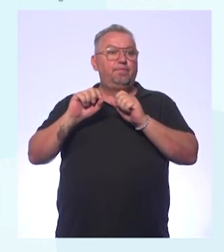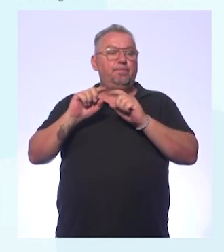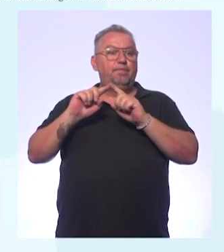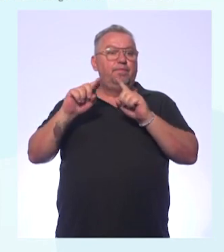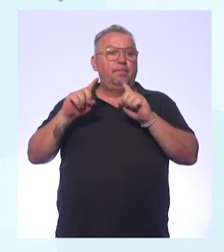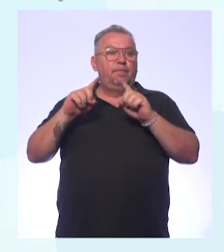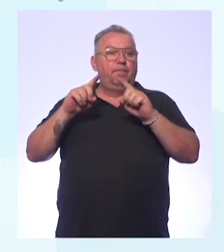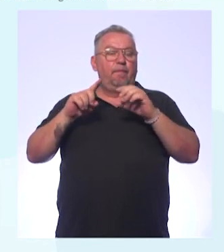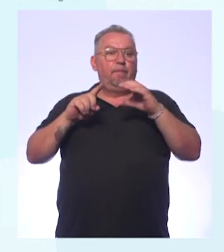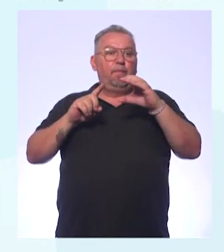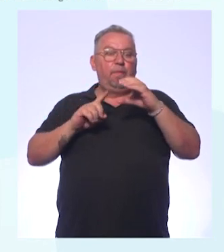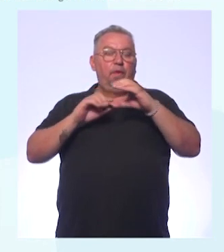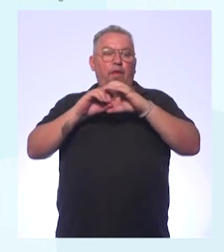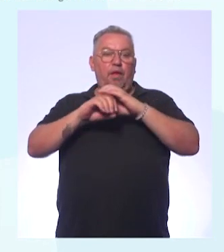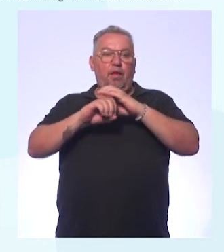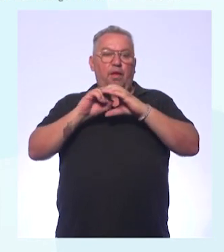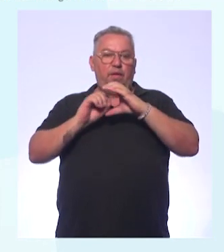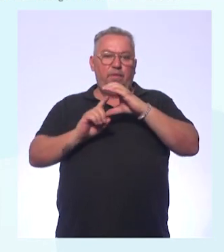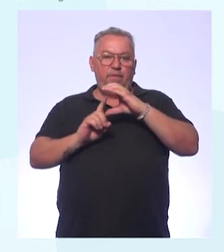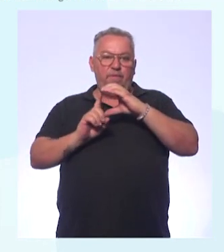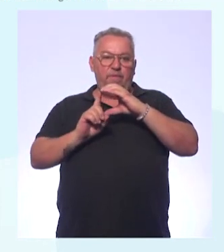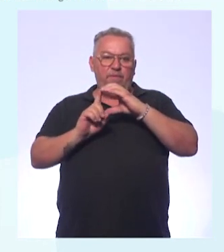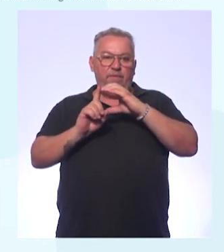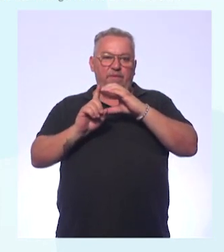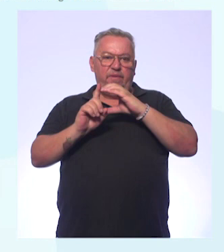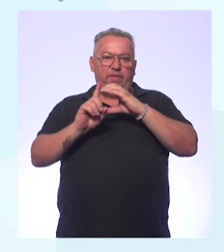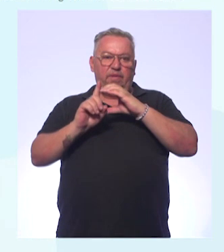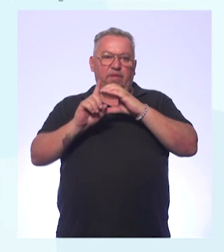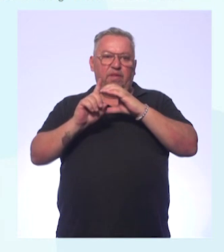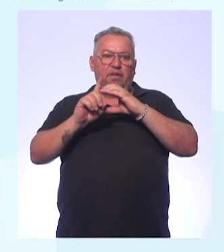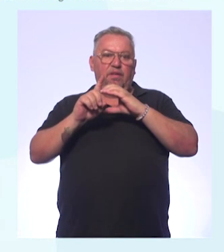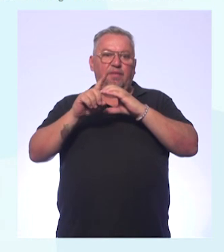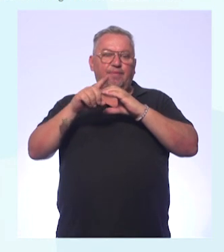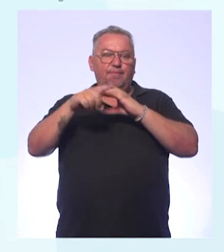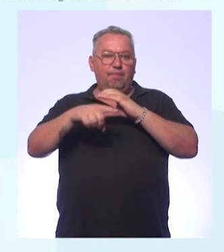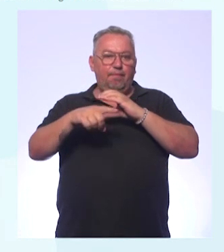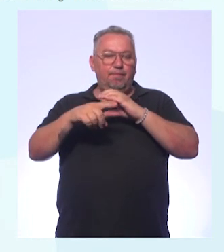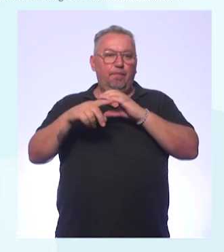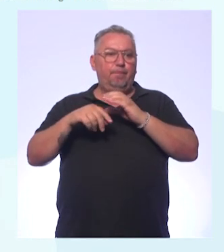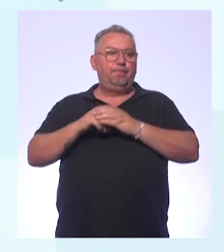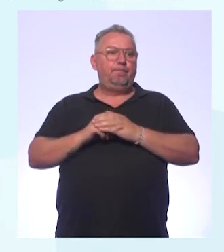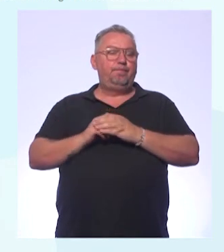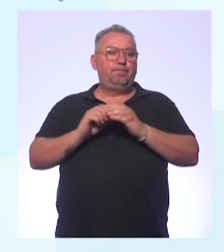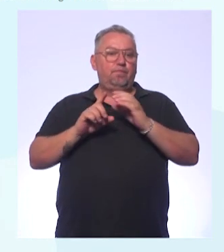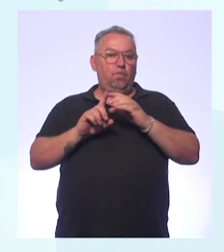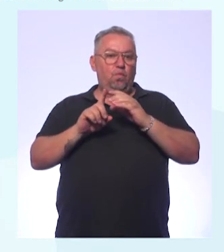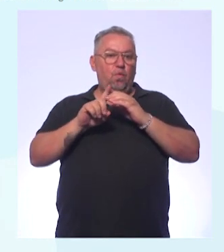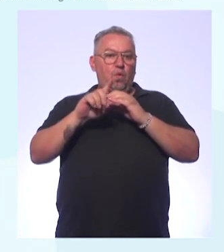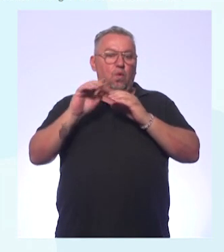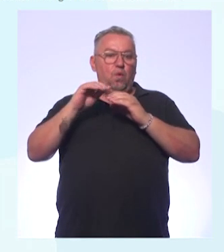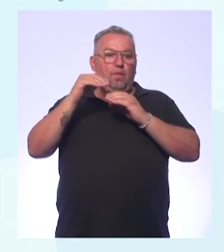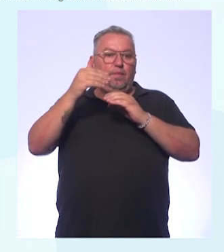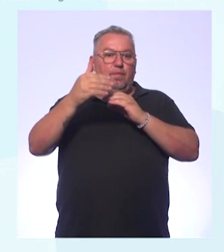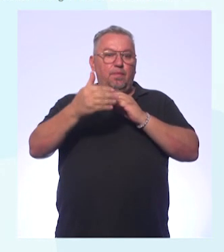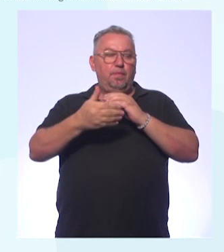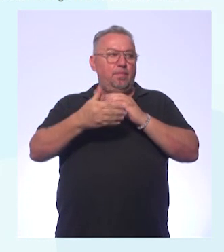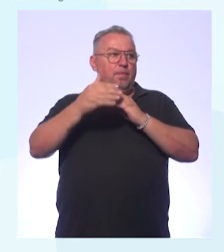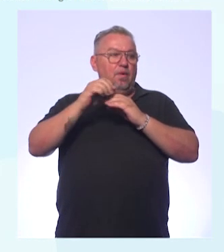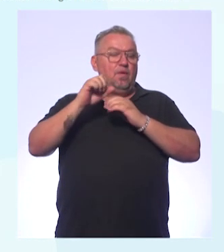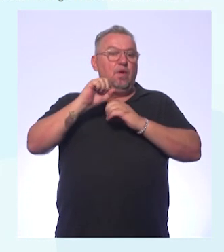entre a membrana interna, ele vai passar pela proteína para a membrana externa. E aí ele vai